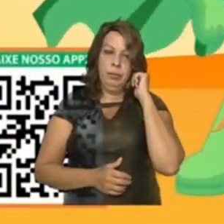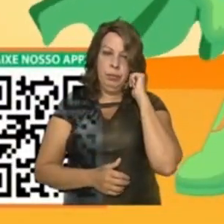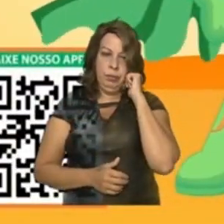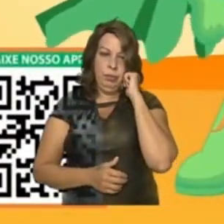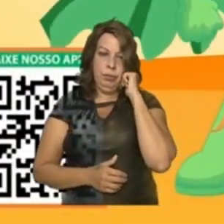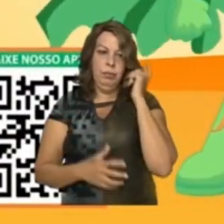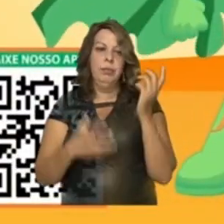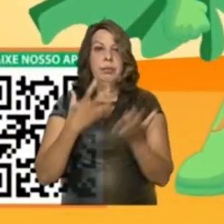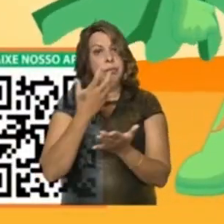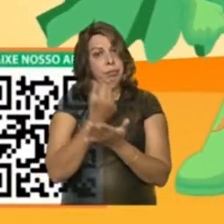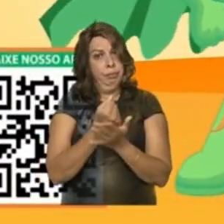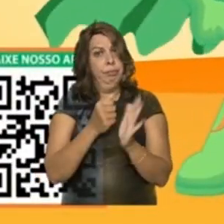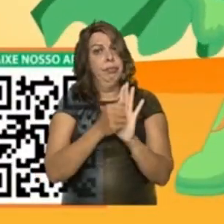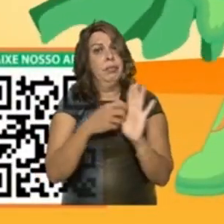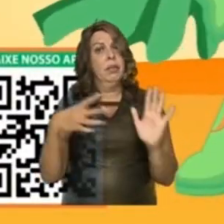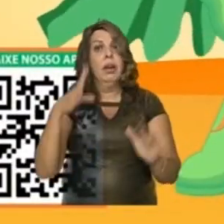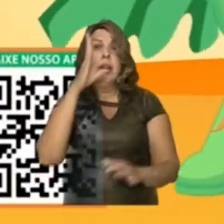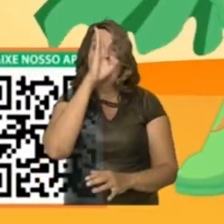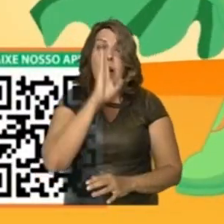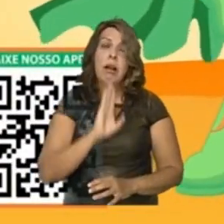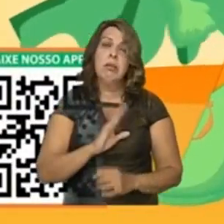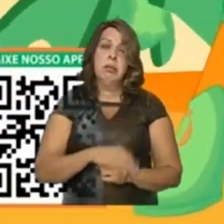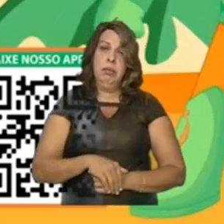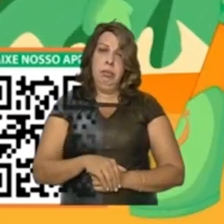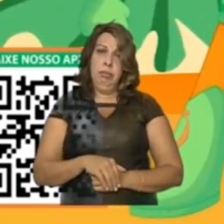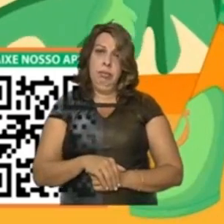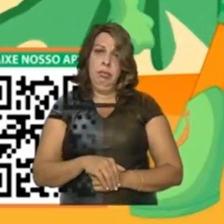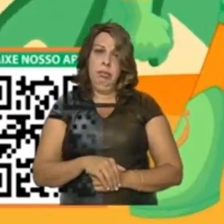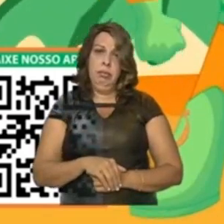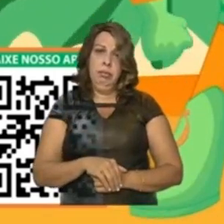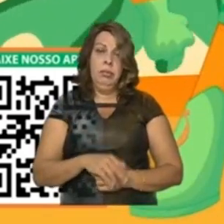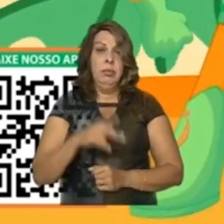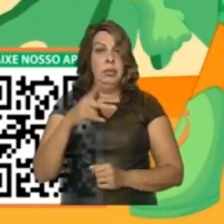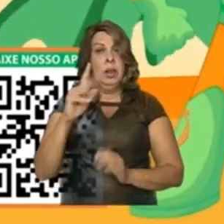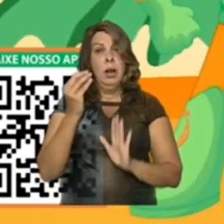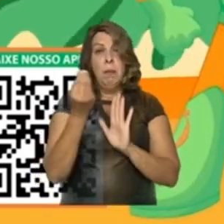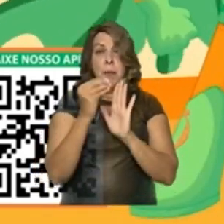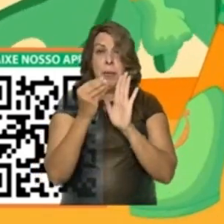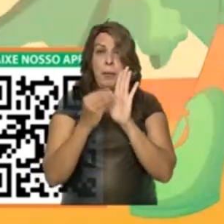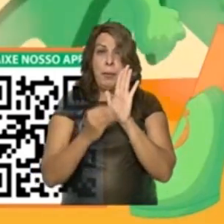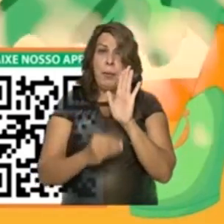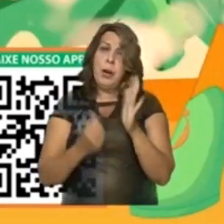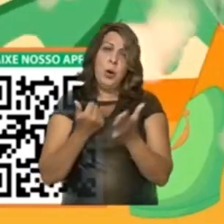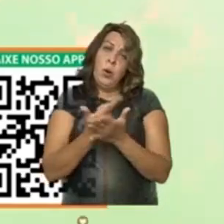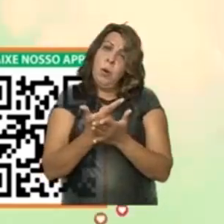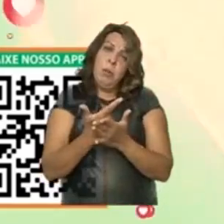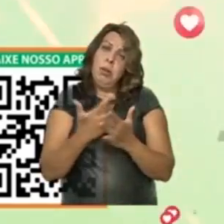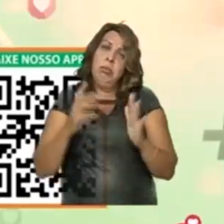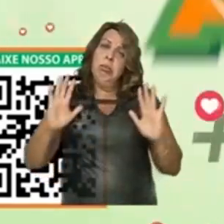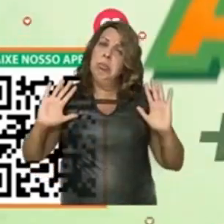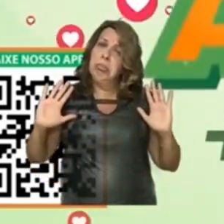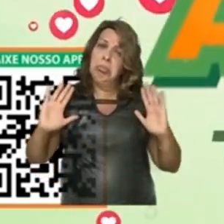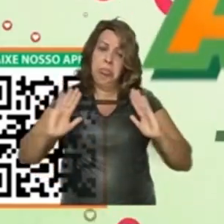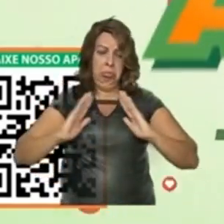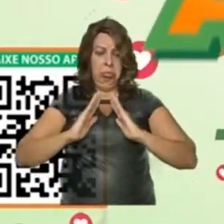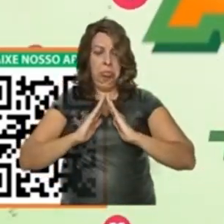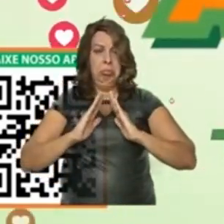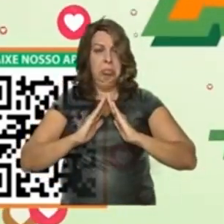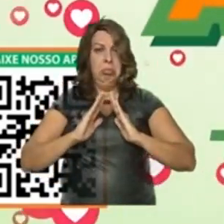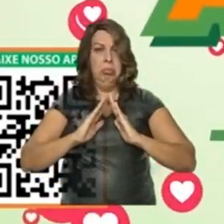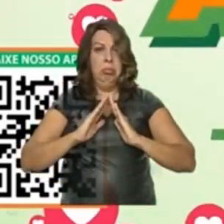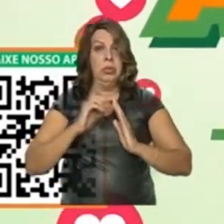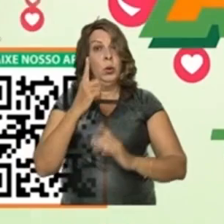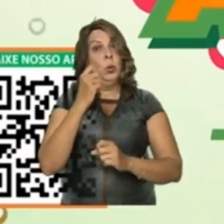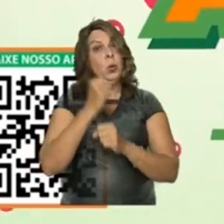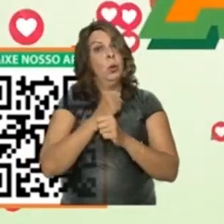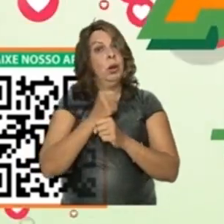Baixe o aplicativo Caju Cap gratuitamente no seu smartphone. Faça o seu cadastro e compre sem sair de casa. O aplicativo Caju Cap está há um